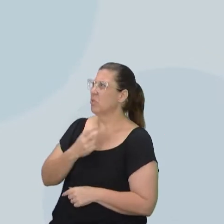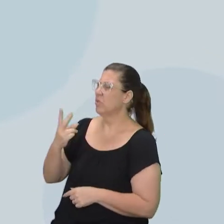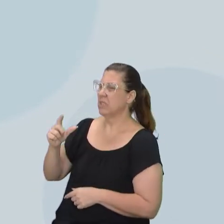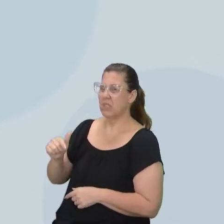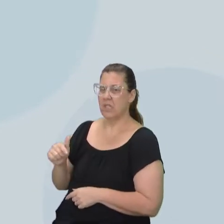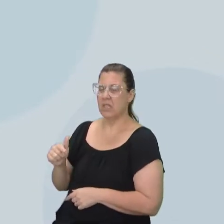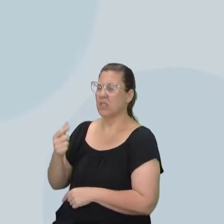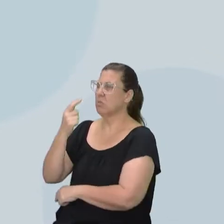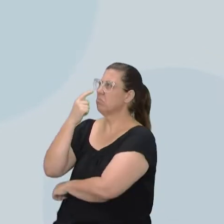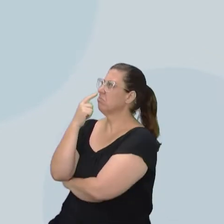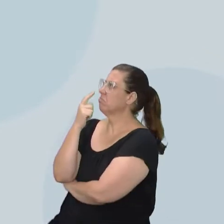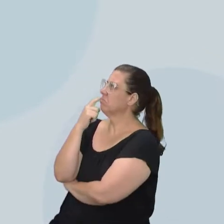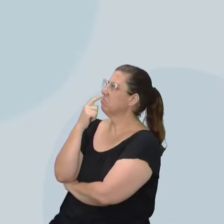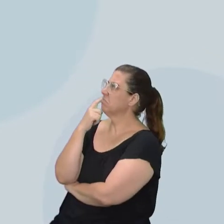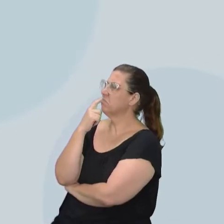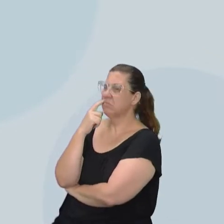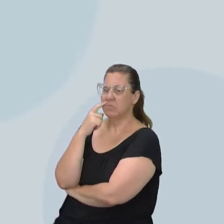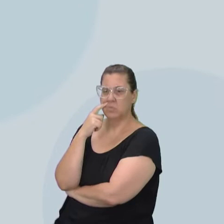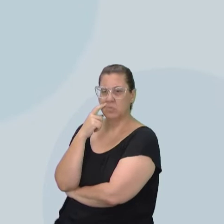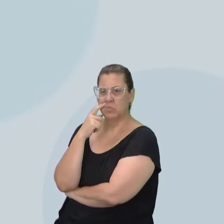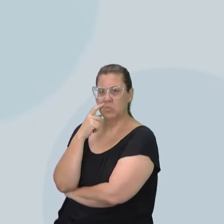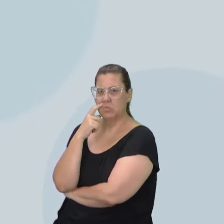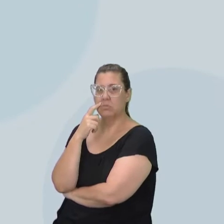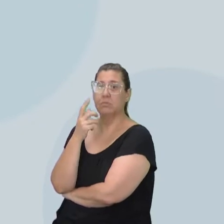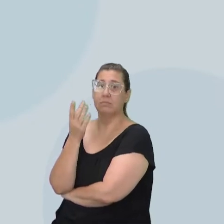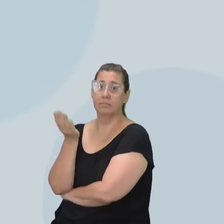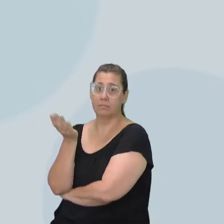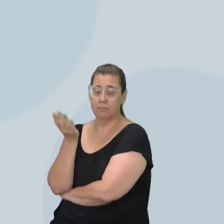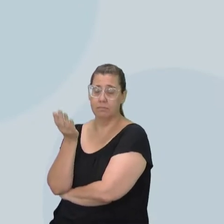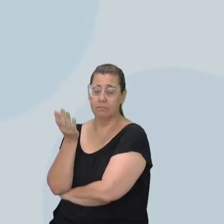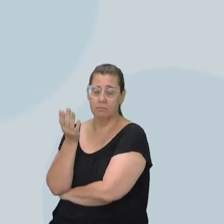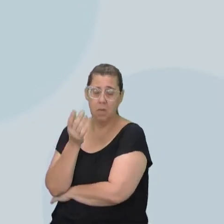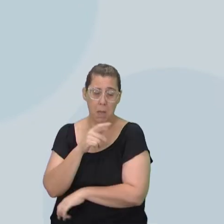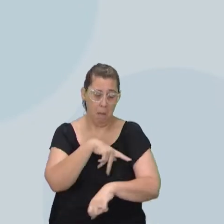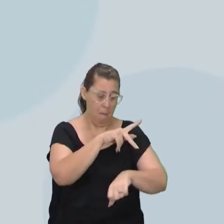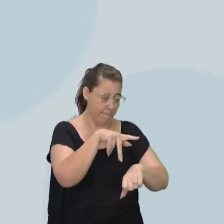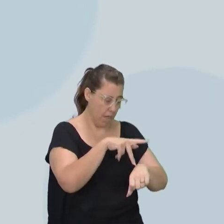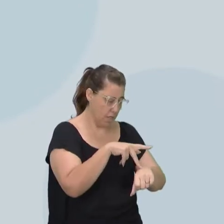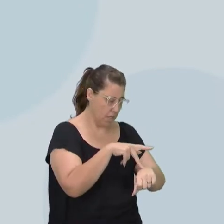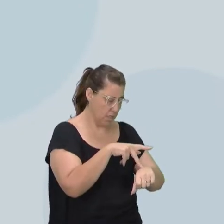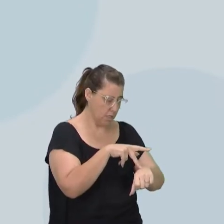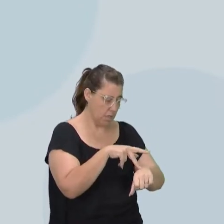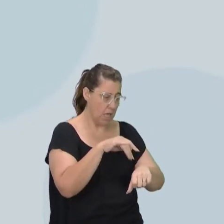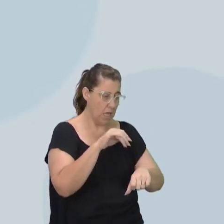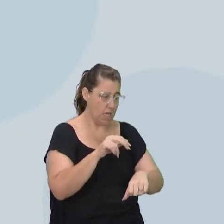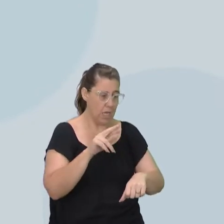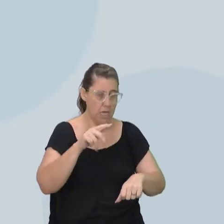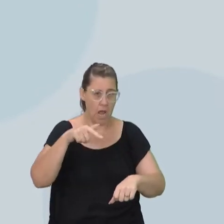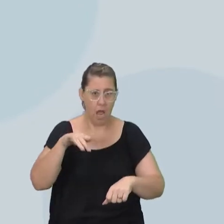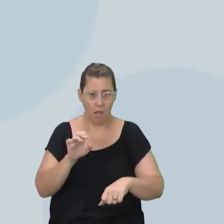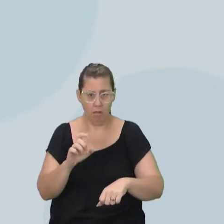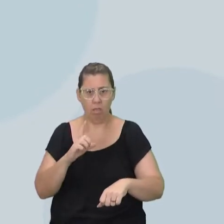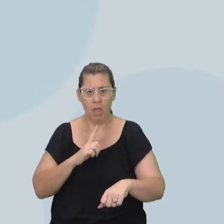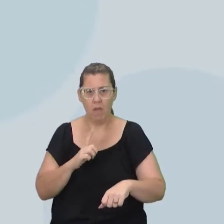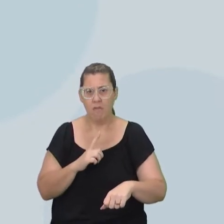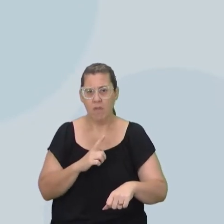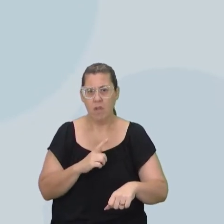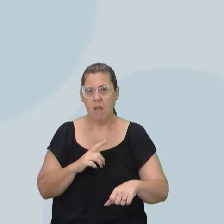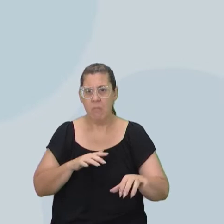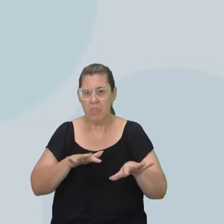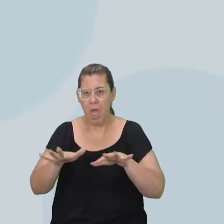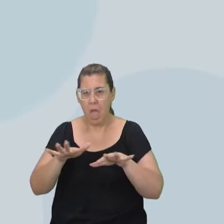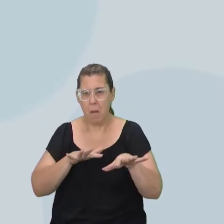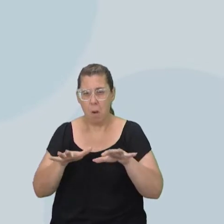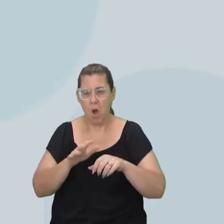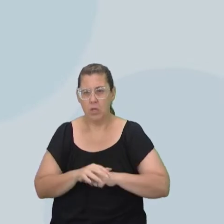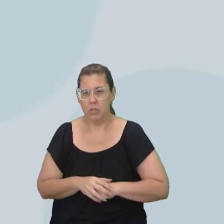aí? 2 terremotos no Iraque. Né? 27, o quê? Será que 27 feridos?